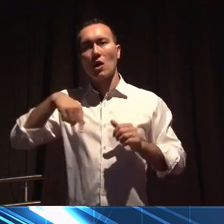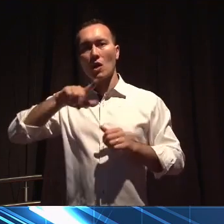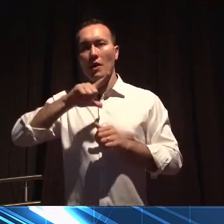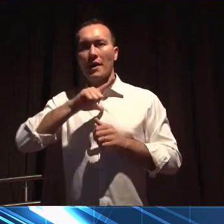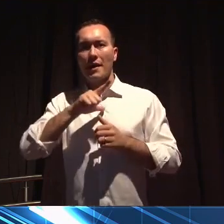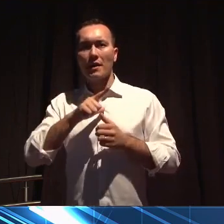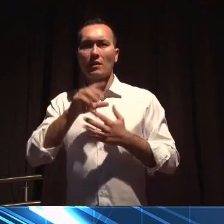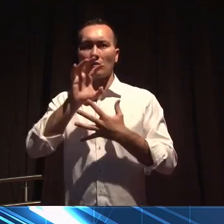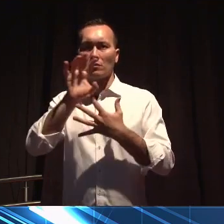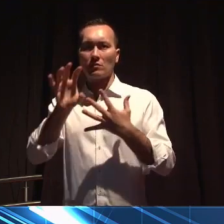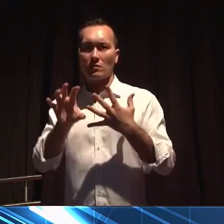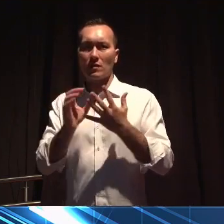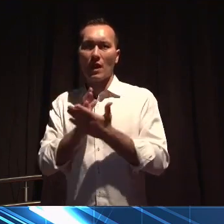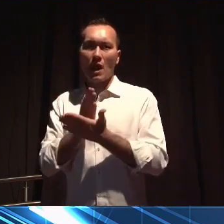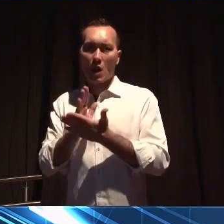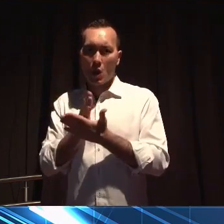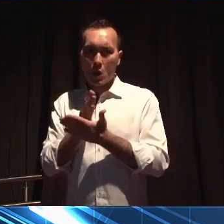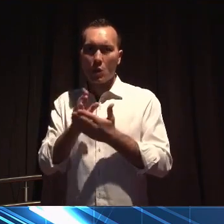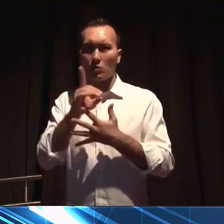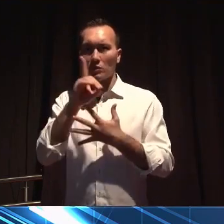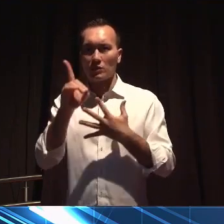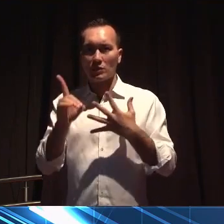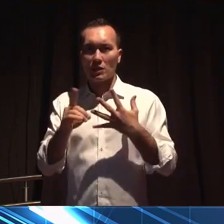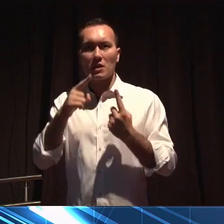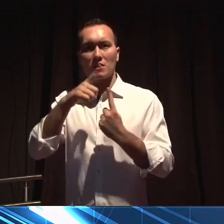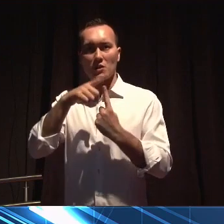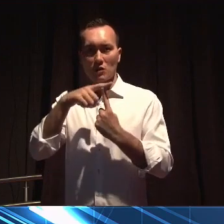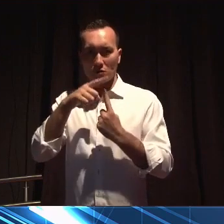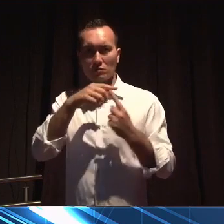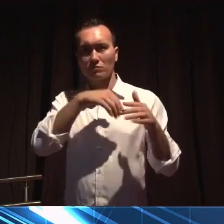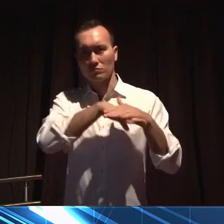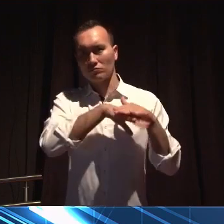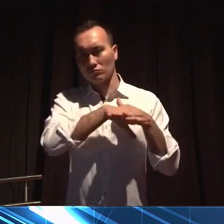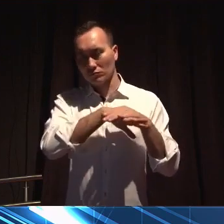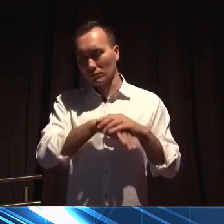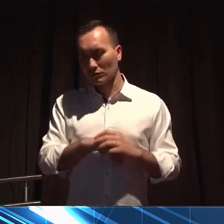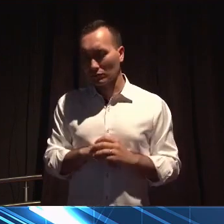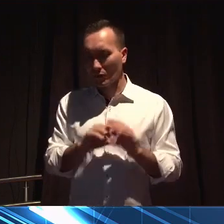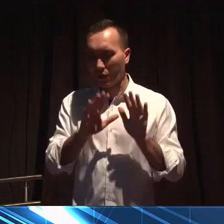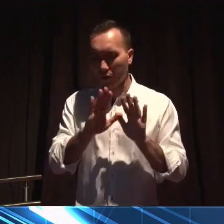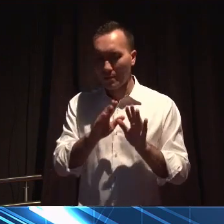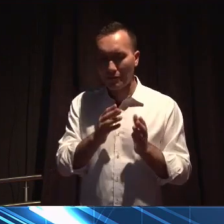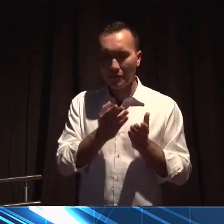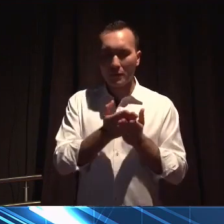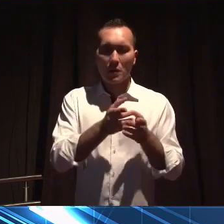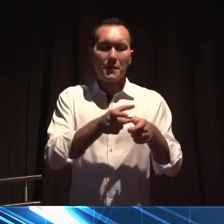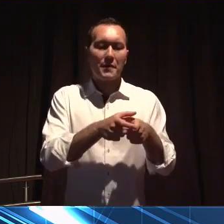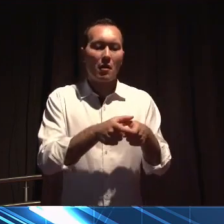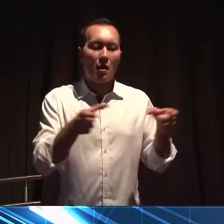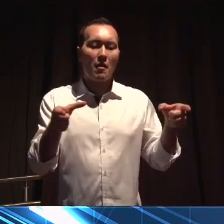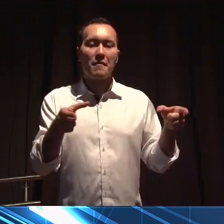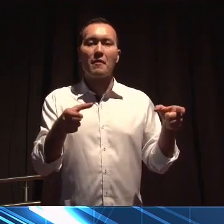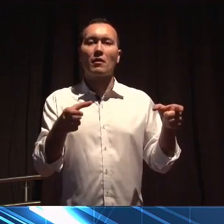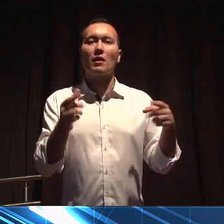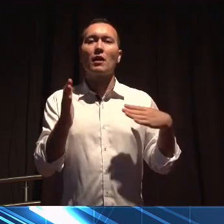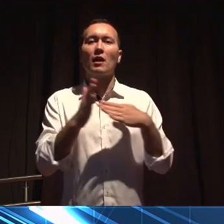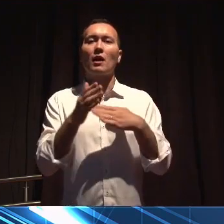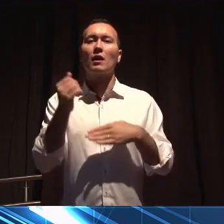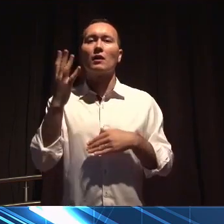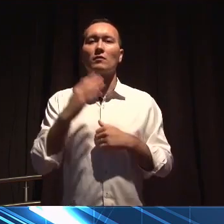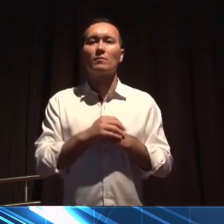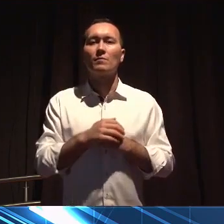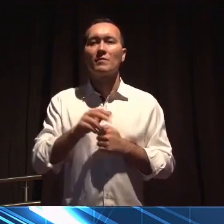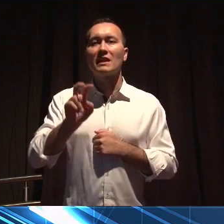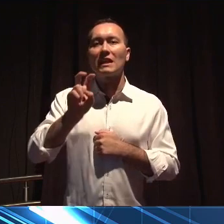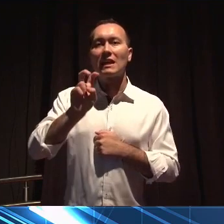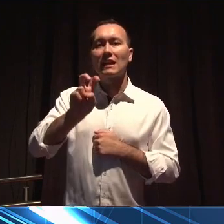autenticação, autorização antes de salvar os dados no banco. Para você ter uma ideia desses fluxos aqui, a gente tem aproximadamente 50 milhões